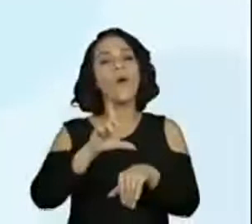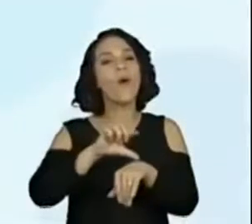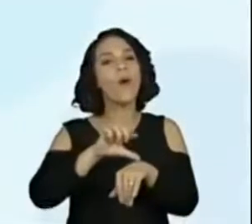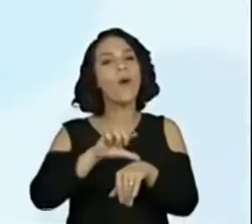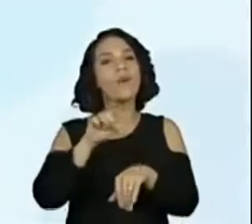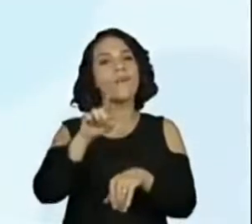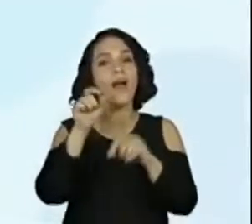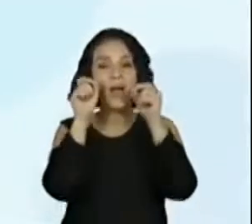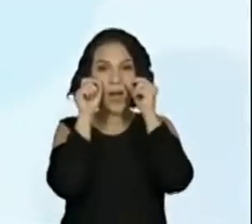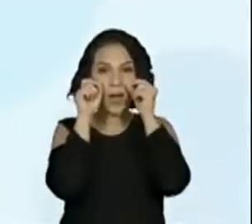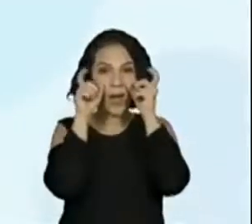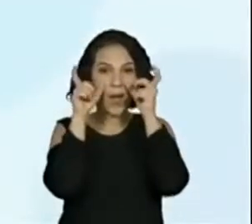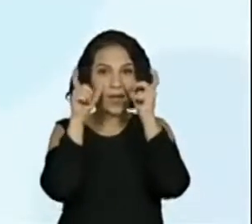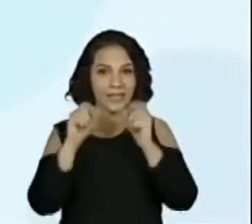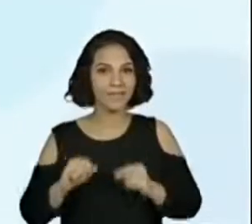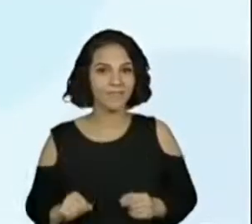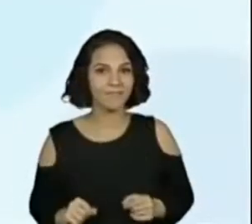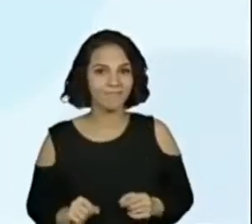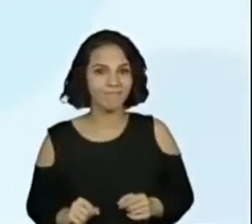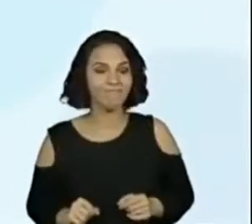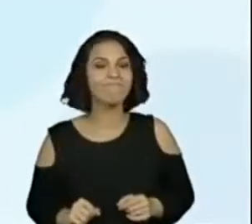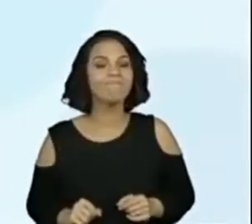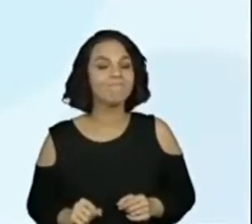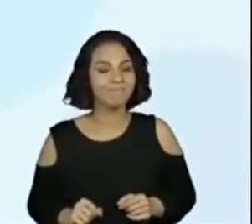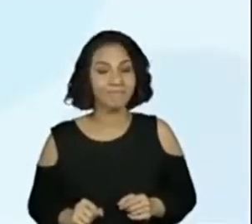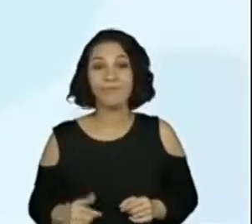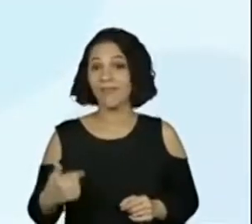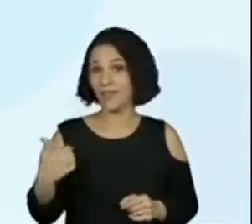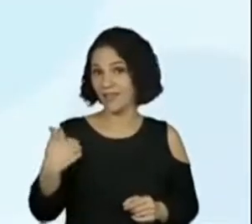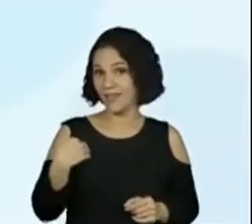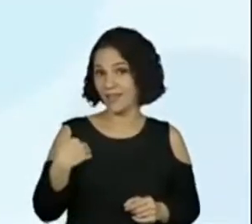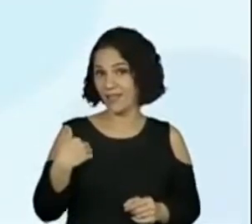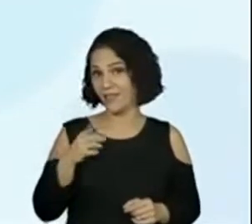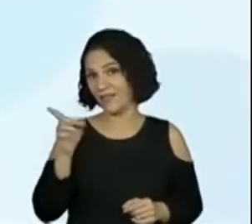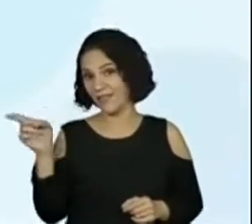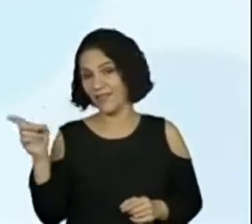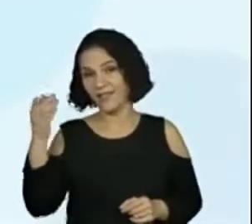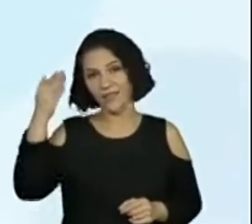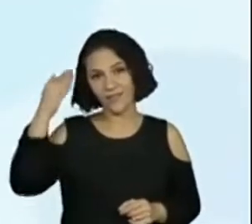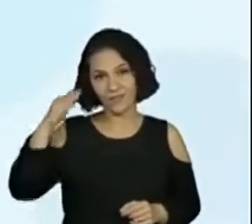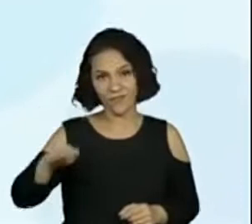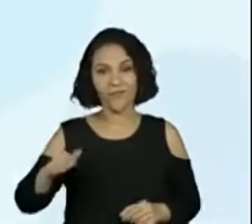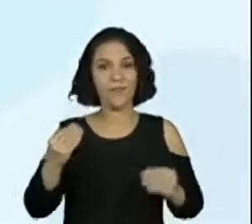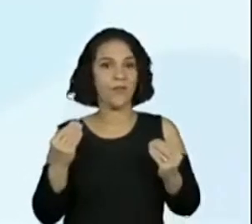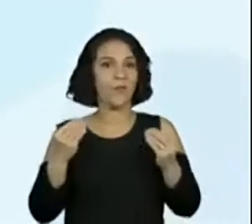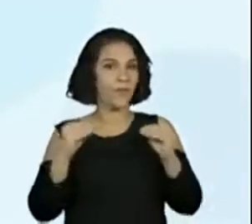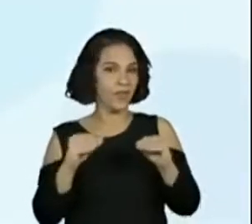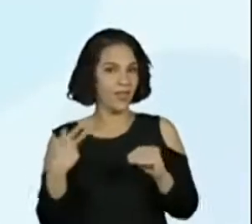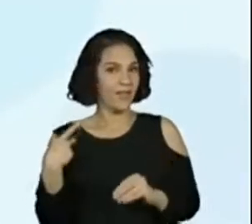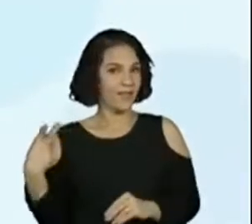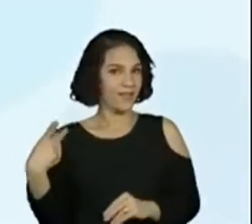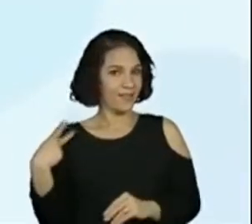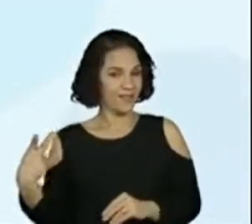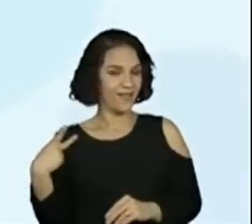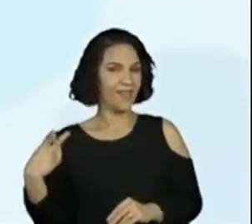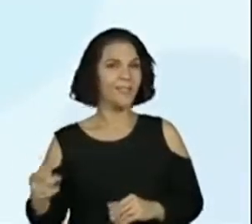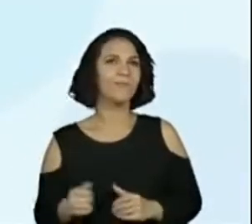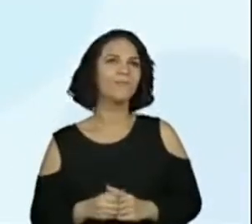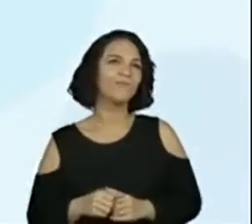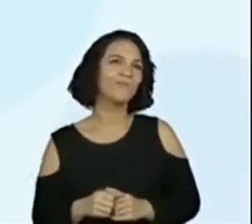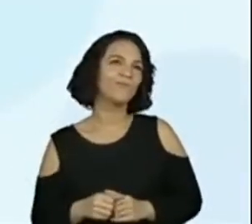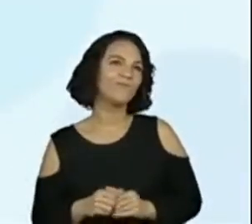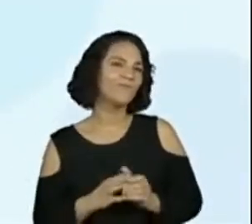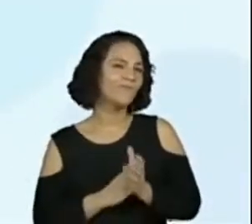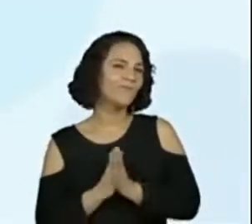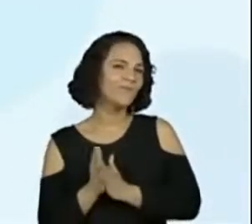você acorda. Eu e a professora Fran vamos fazer aqui no nosso reloginho. Posso, vou desenhar